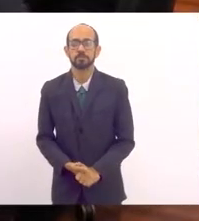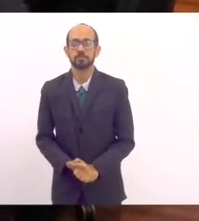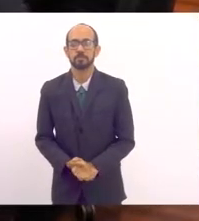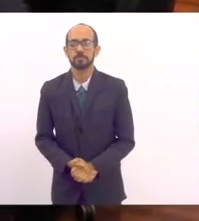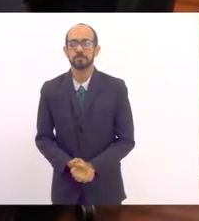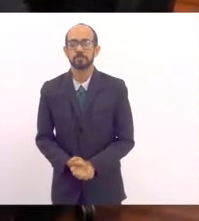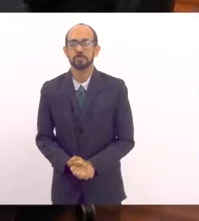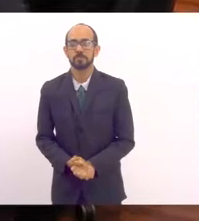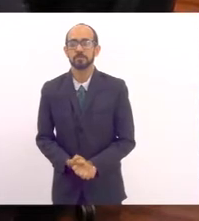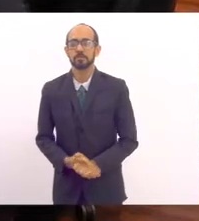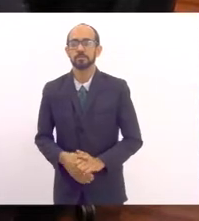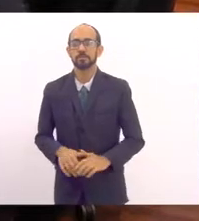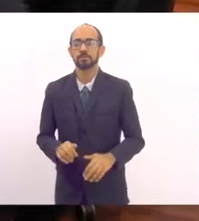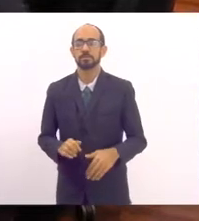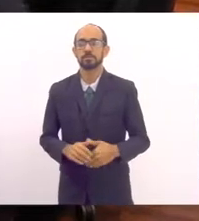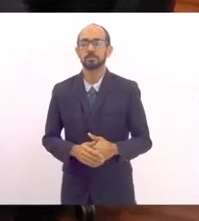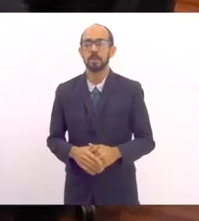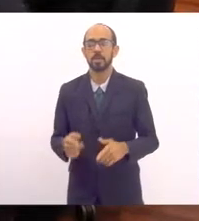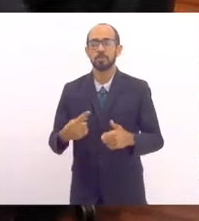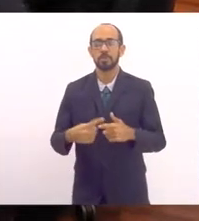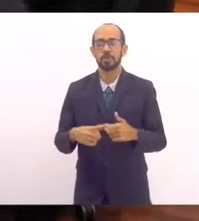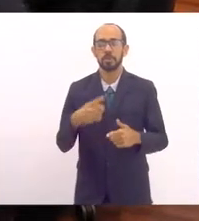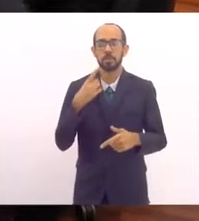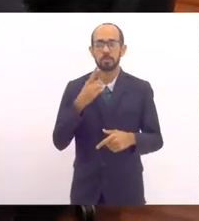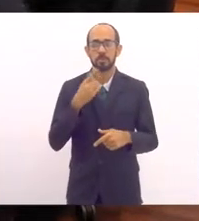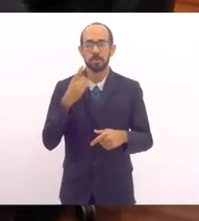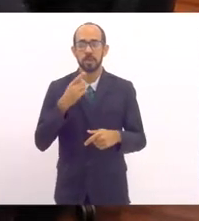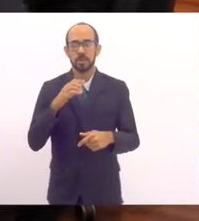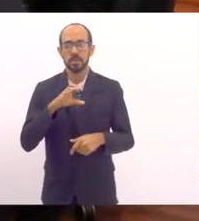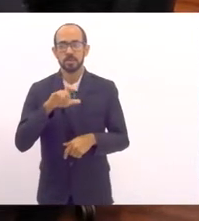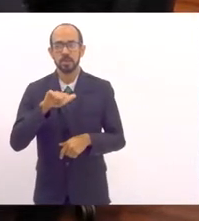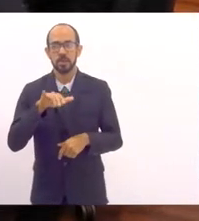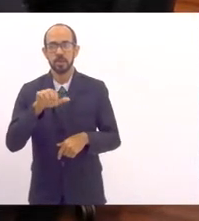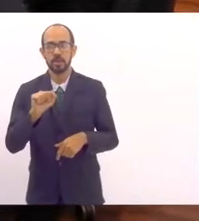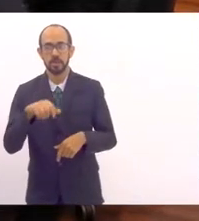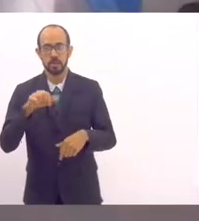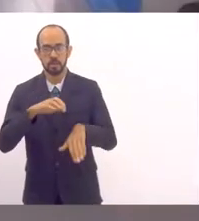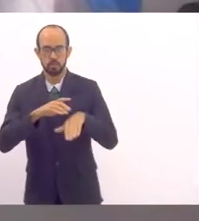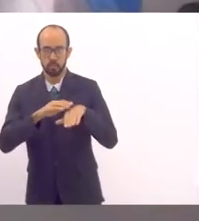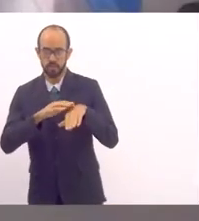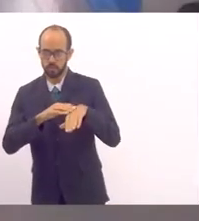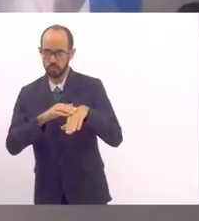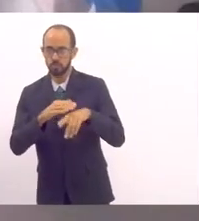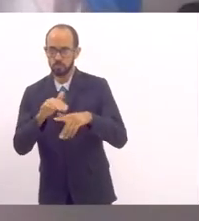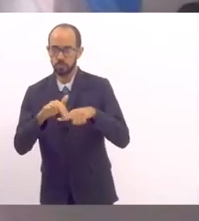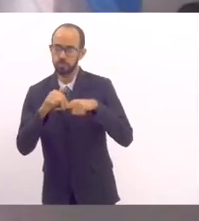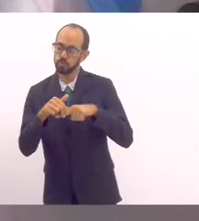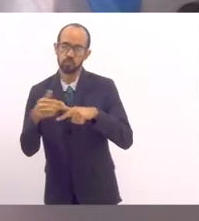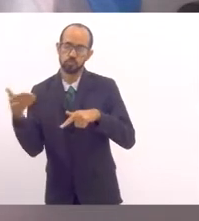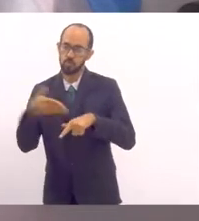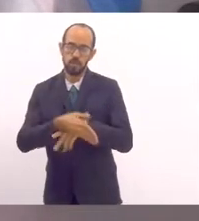Ah, tá. É que a deputada Célia Jordão não está presente porque ela se encontra adoentada, tá?